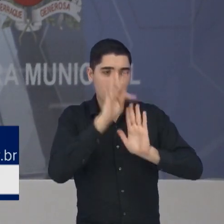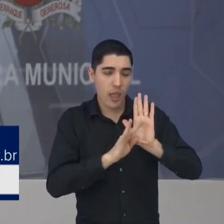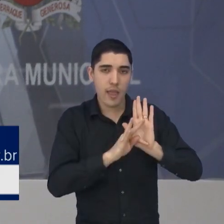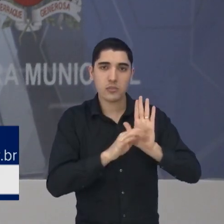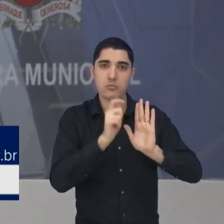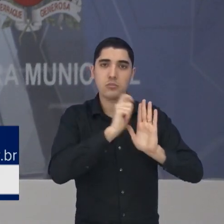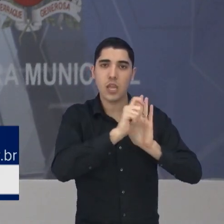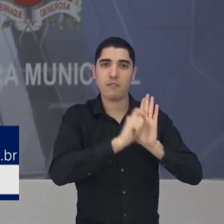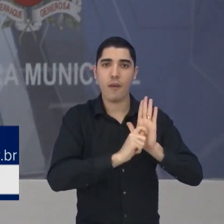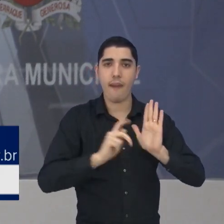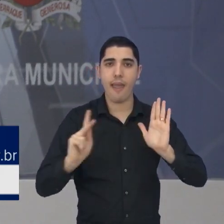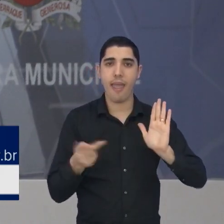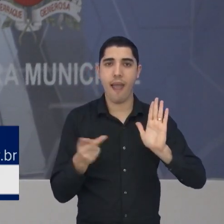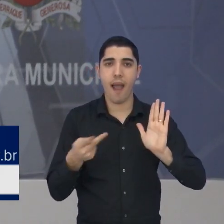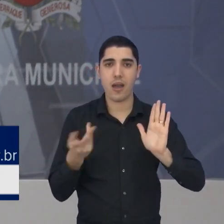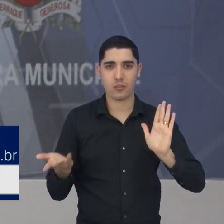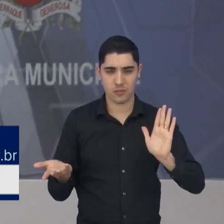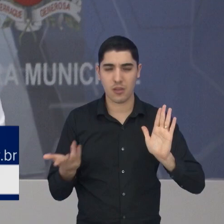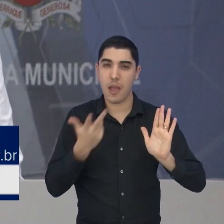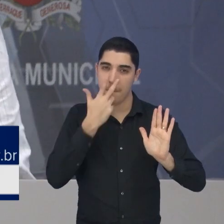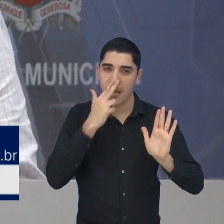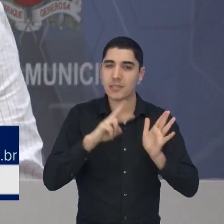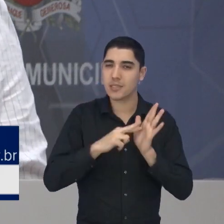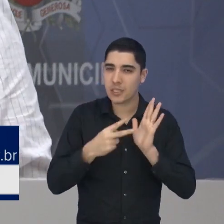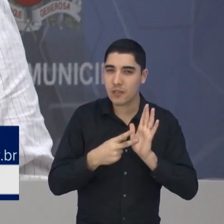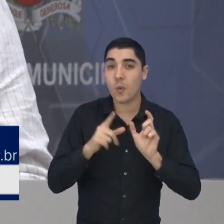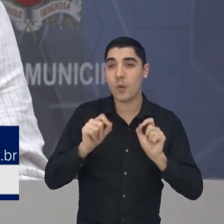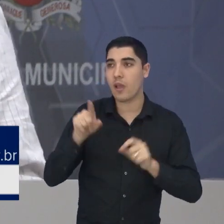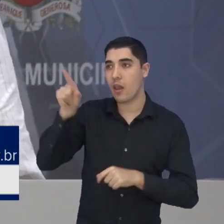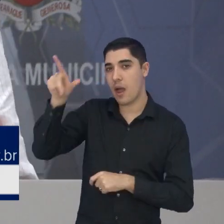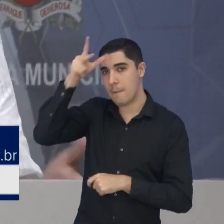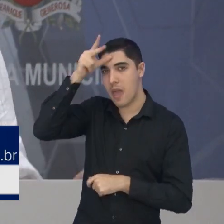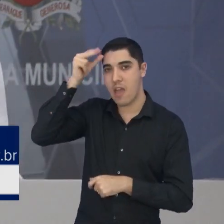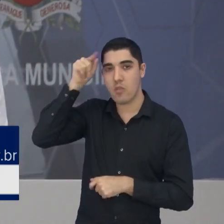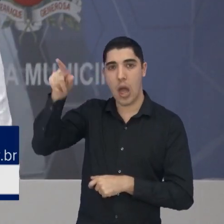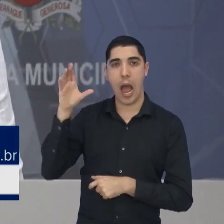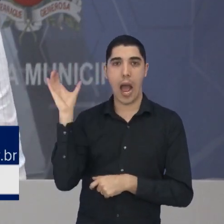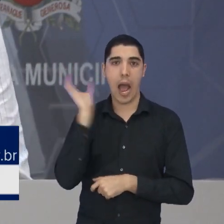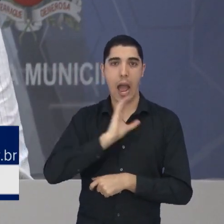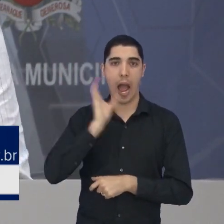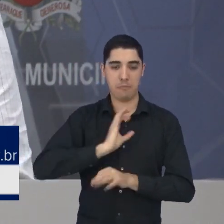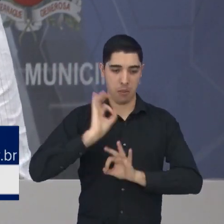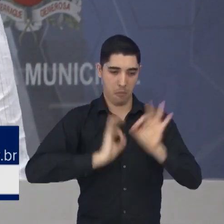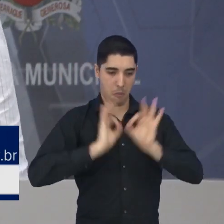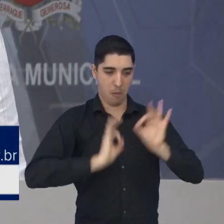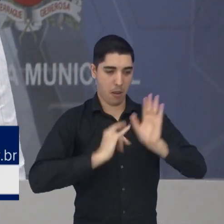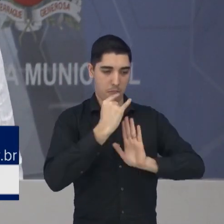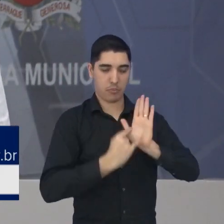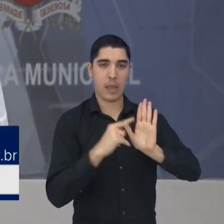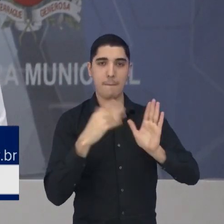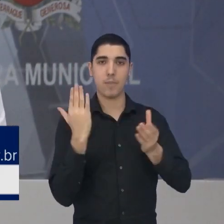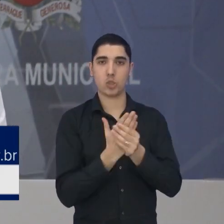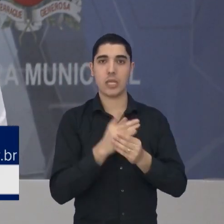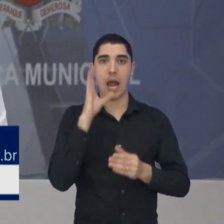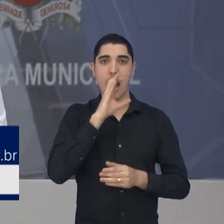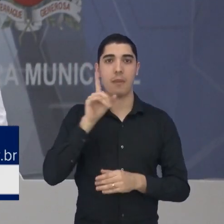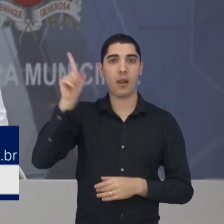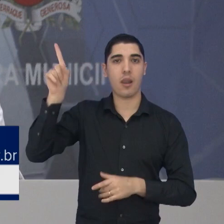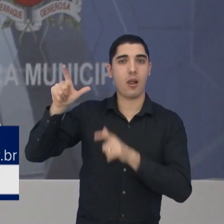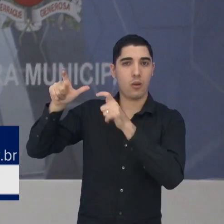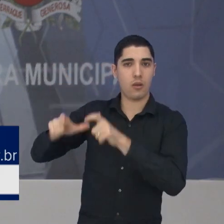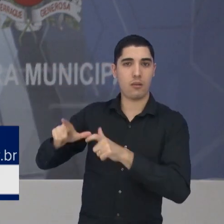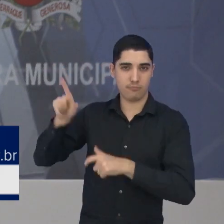mal escrito, que sinaliza justamente a pressa com que foi feito o processo lá no Paço